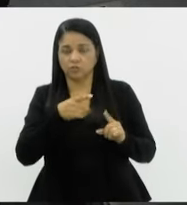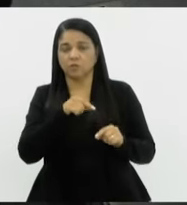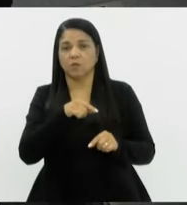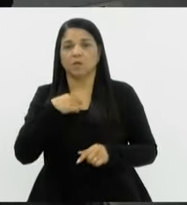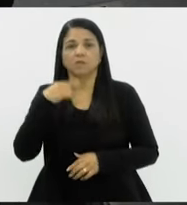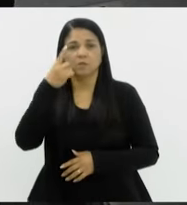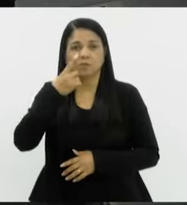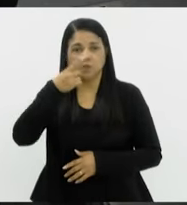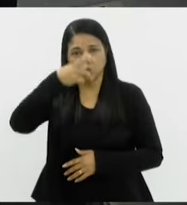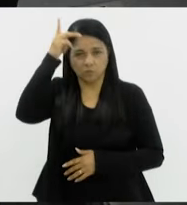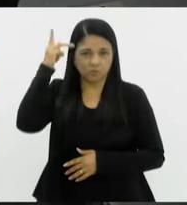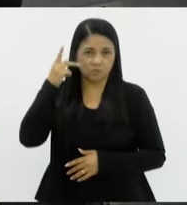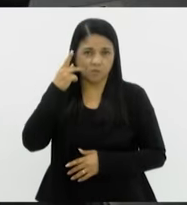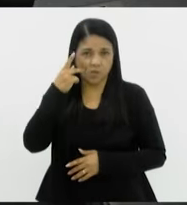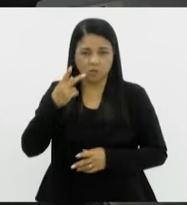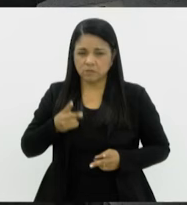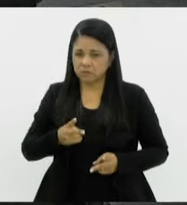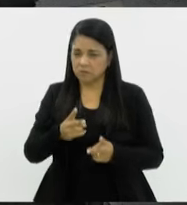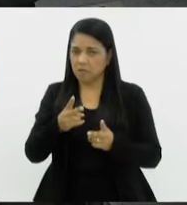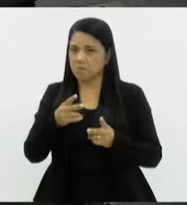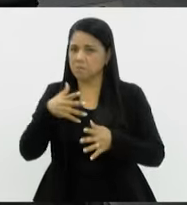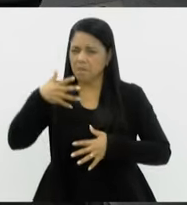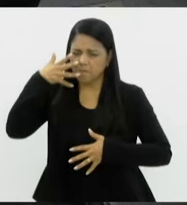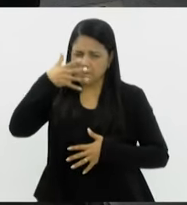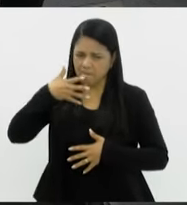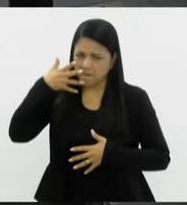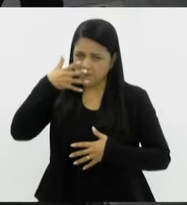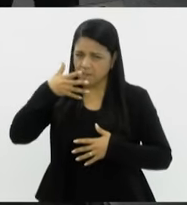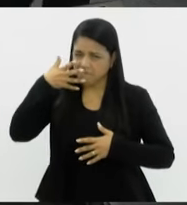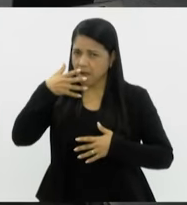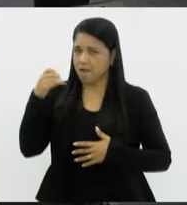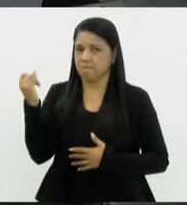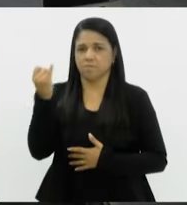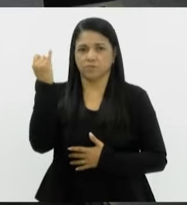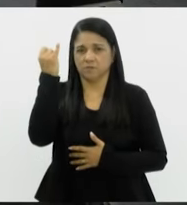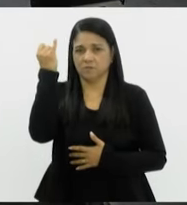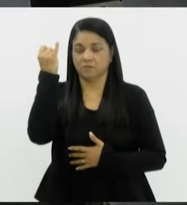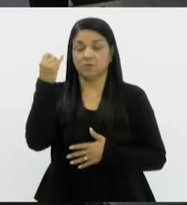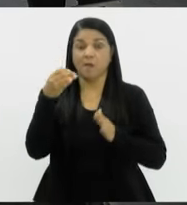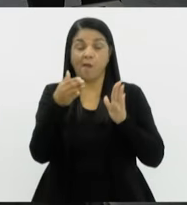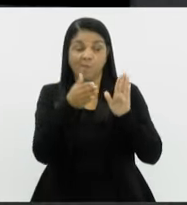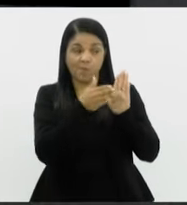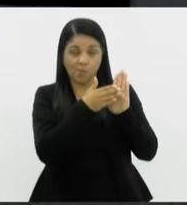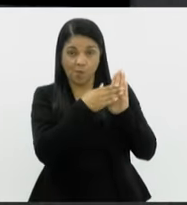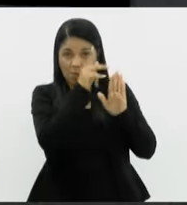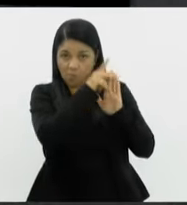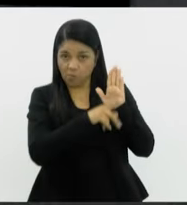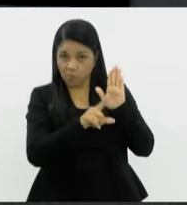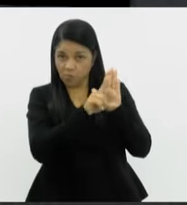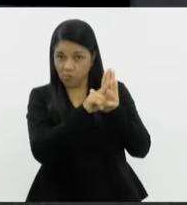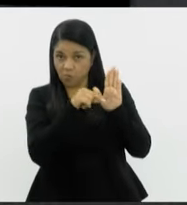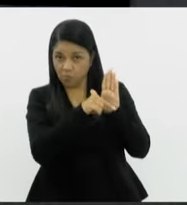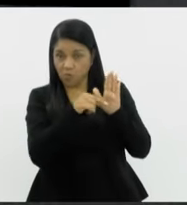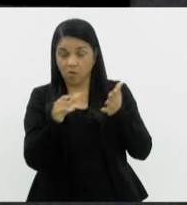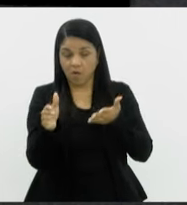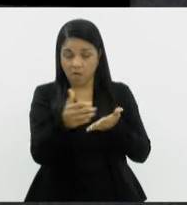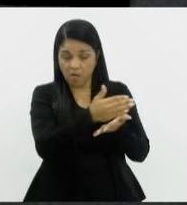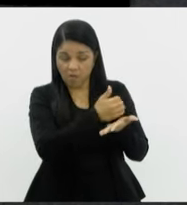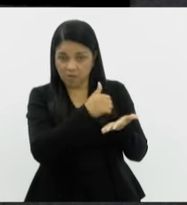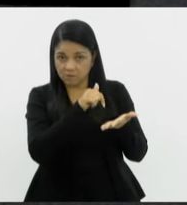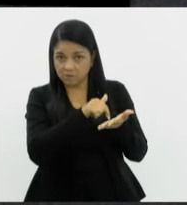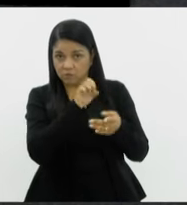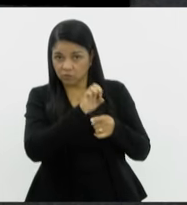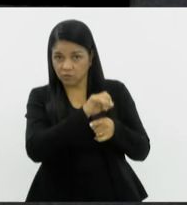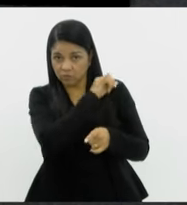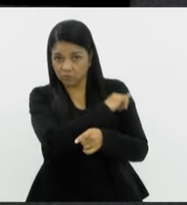sempre brilhante, e dizer que essa proposta, além de gerar arrecadação